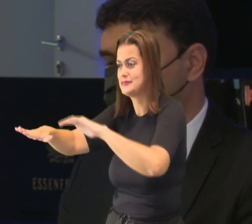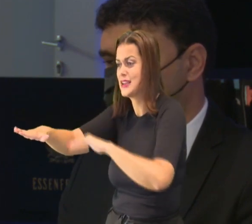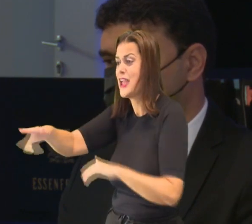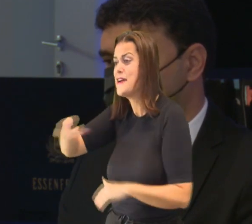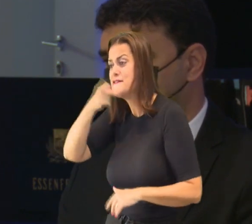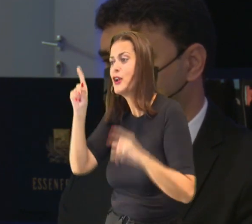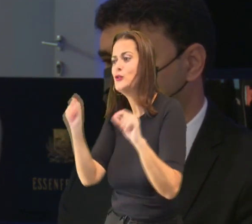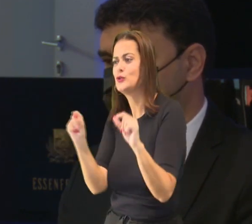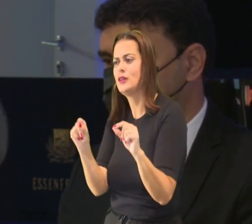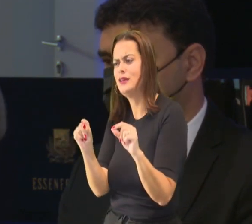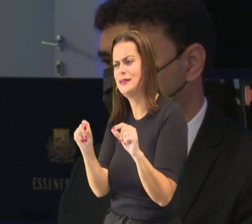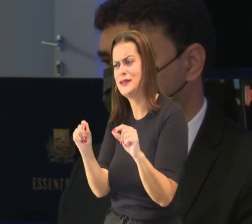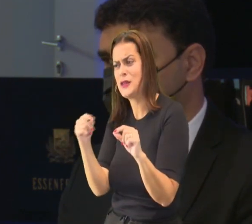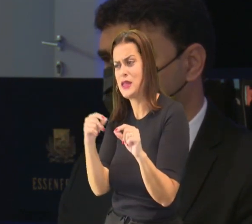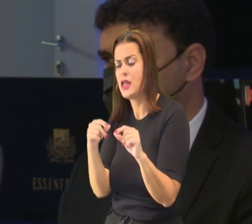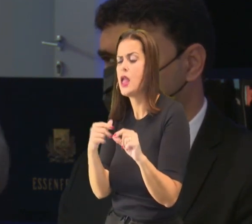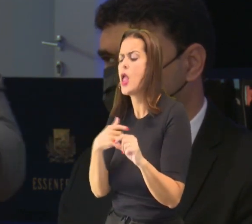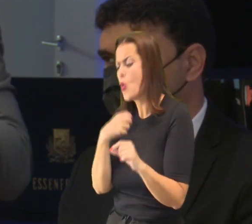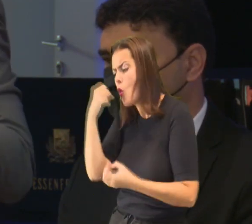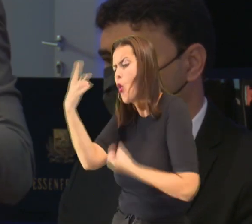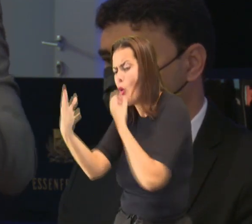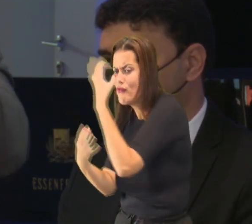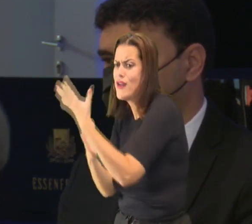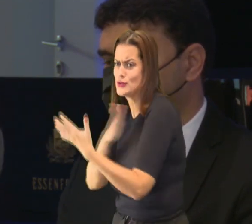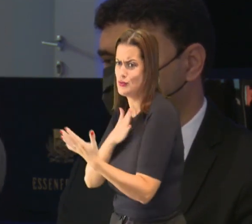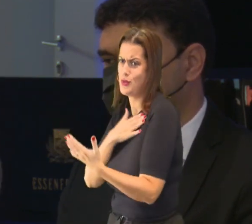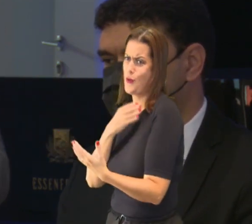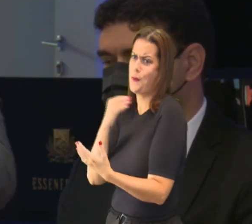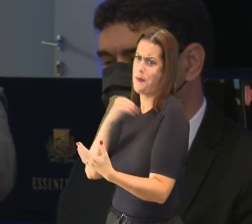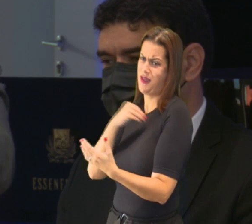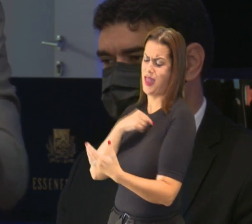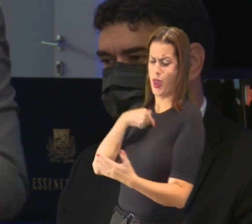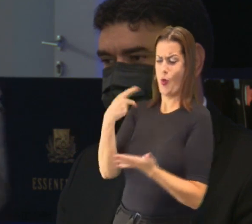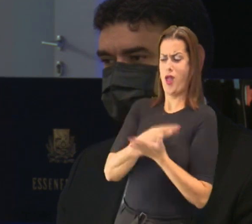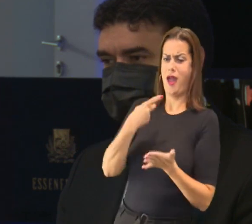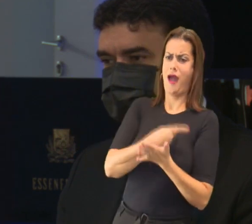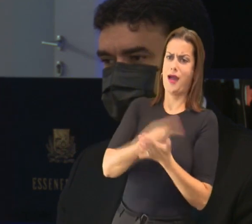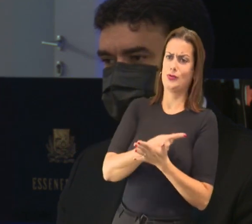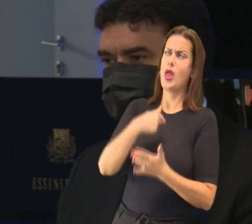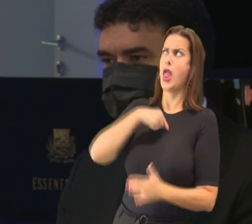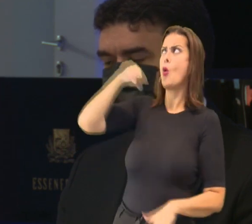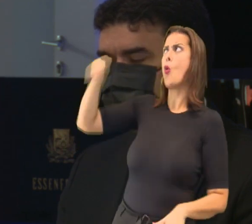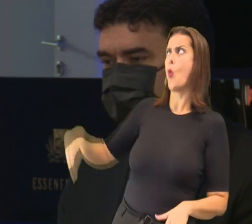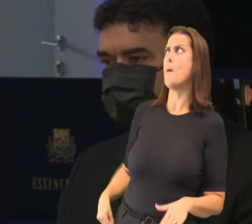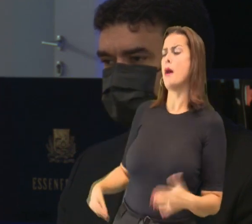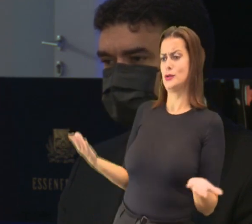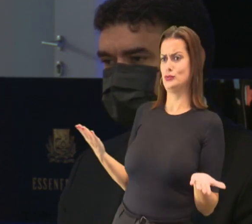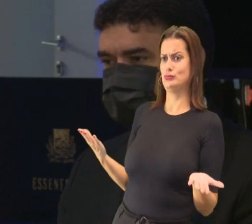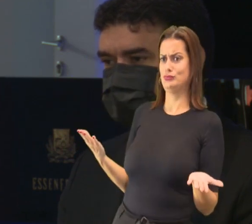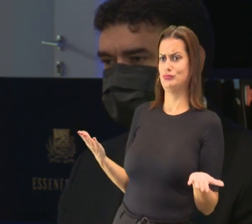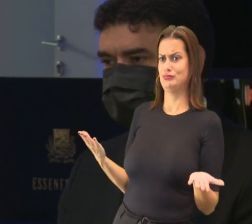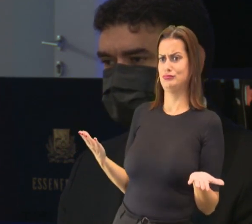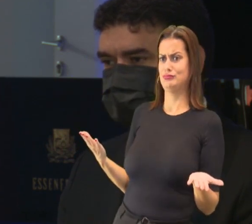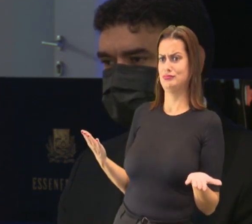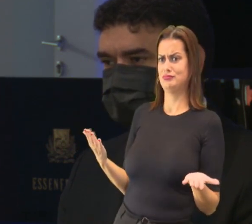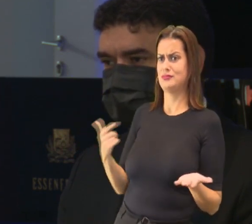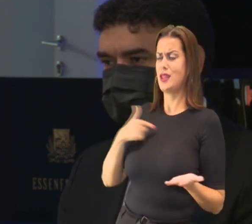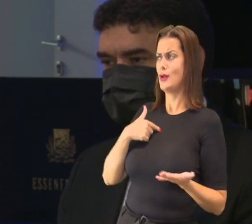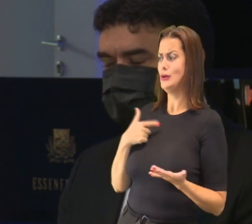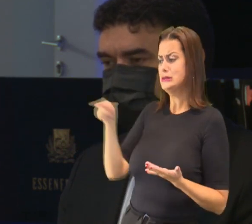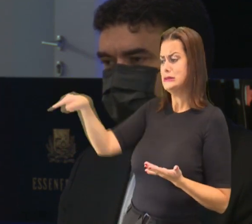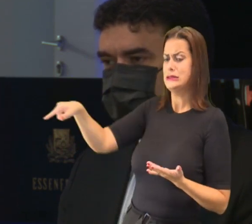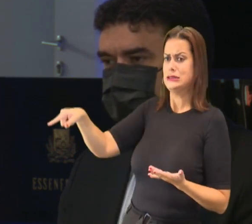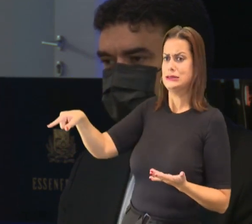está dizendo: eu confesso o meu pecado, eu errei, eu sou o culpado. Ele assume